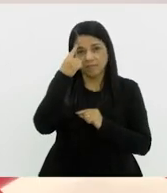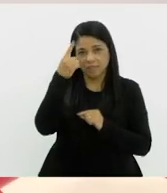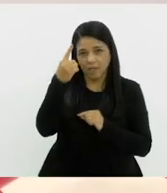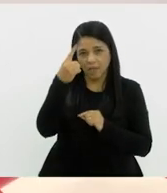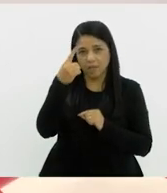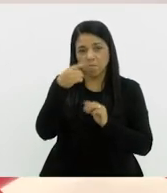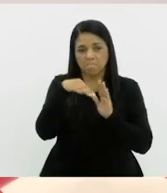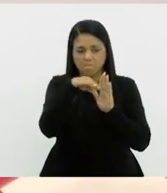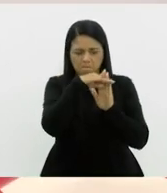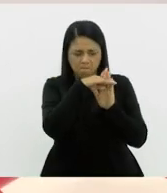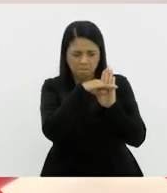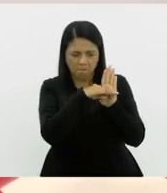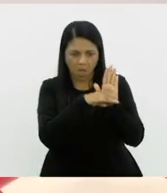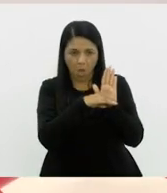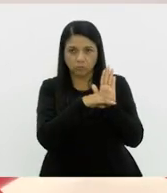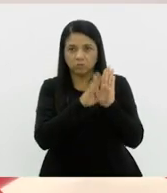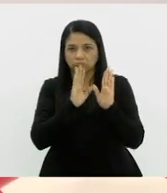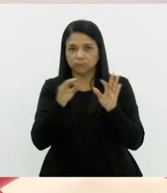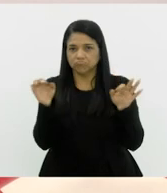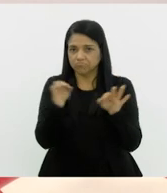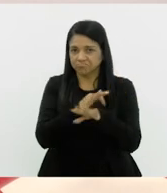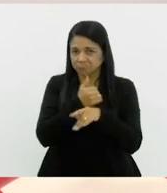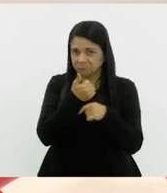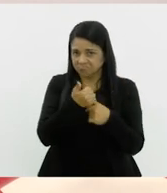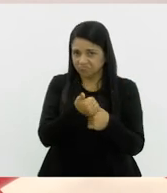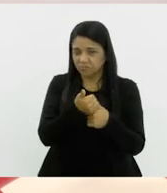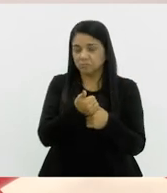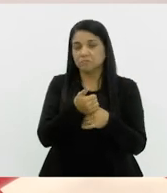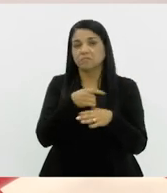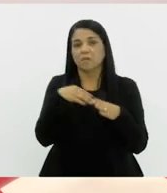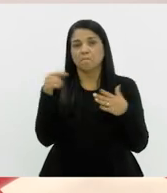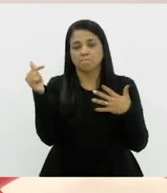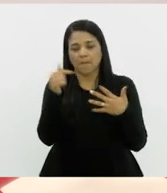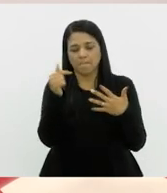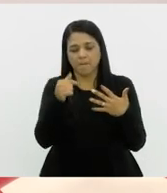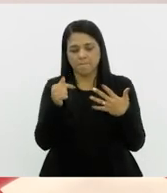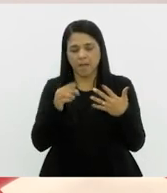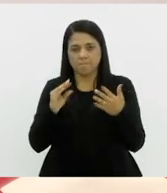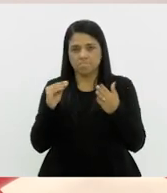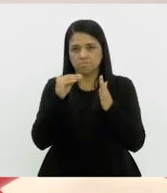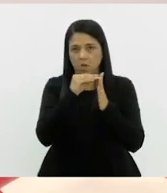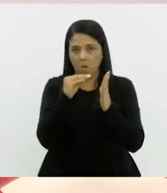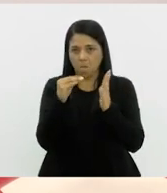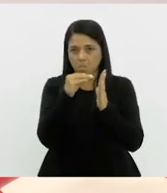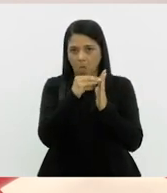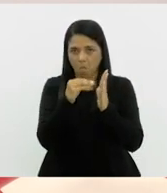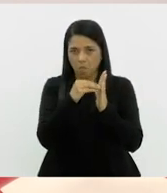uma pauta mais ou menos definida, né, com esses pontos que eu coloquei.